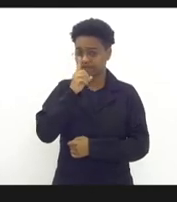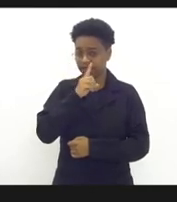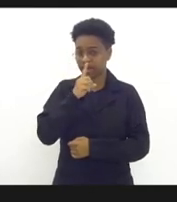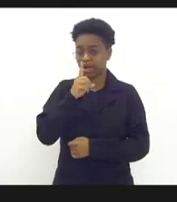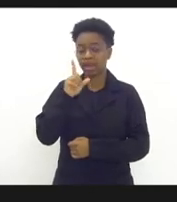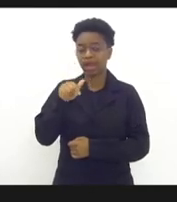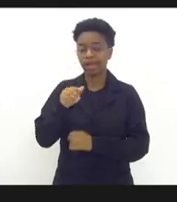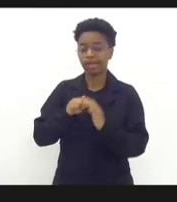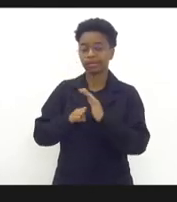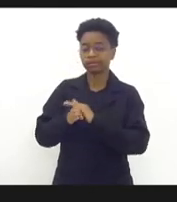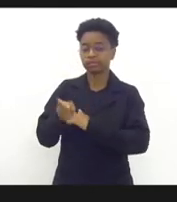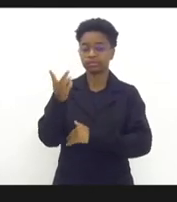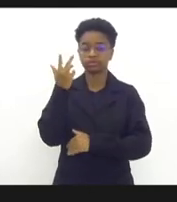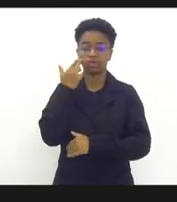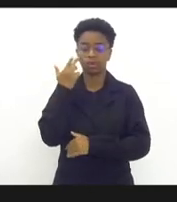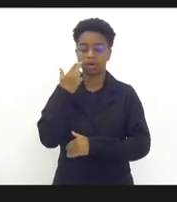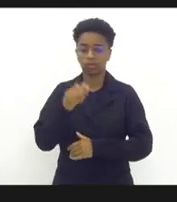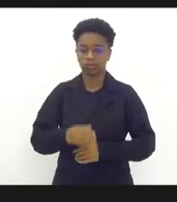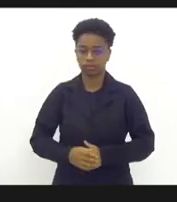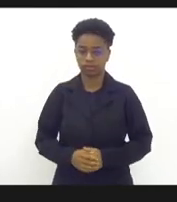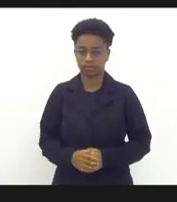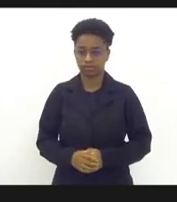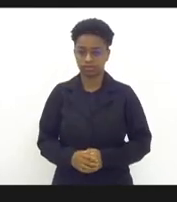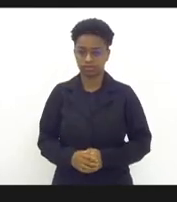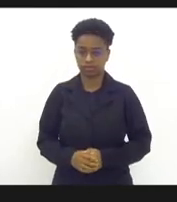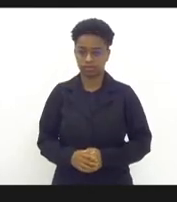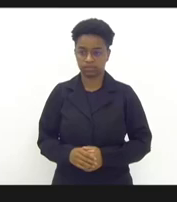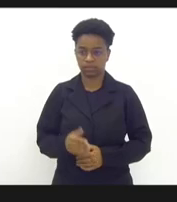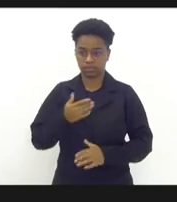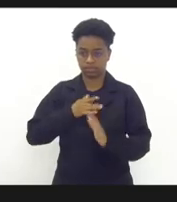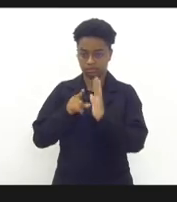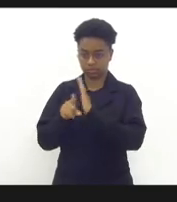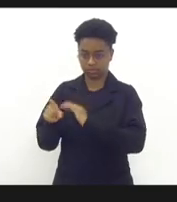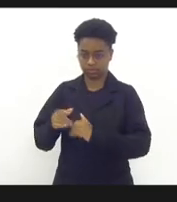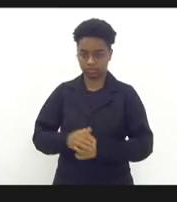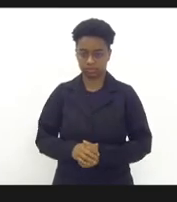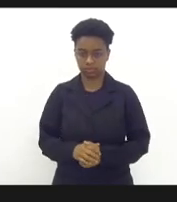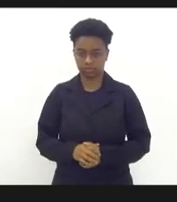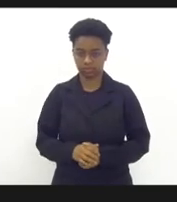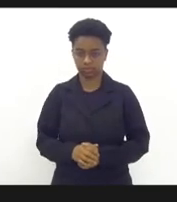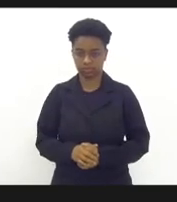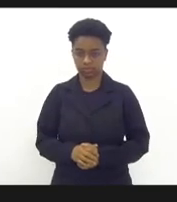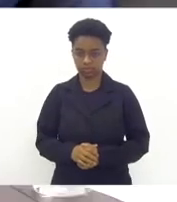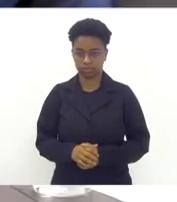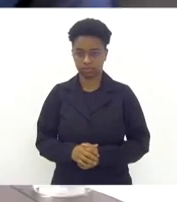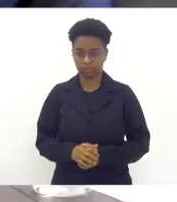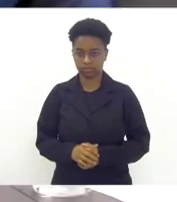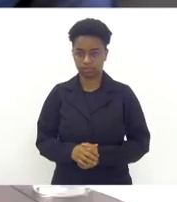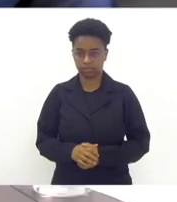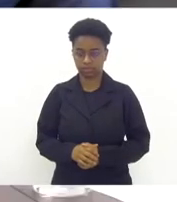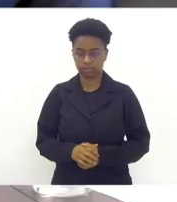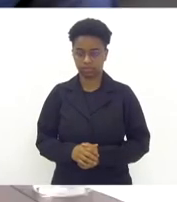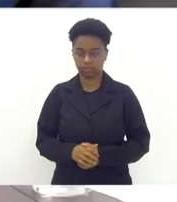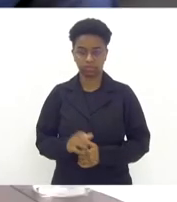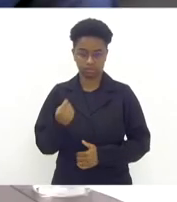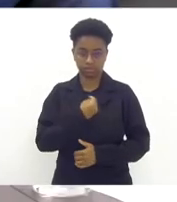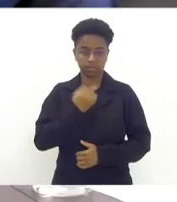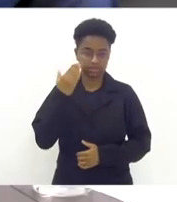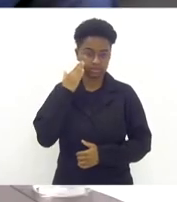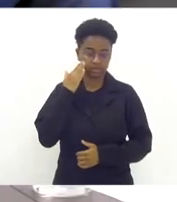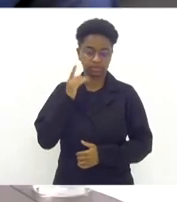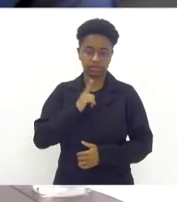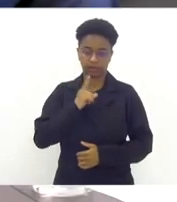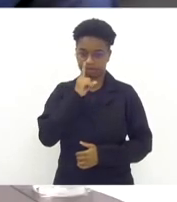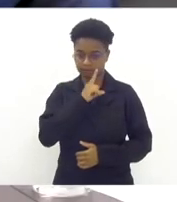ordinário, o normal? Essa é a minha pergunta. falhas nós sabemos que existem.